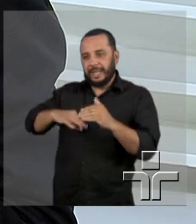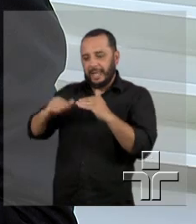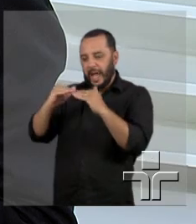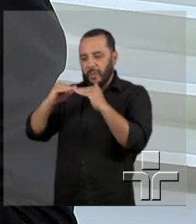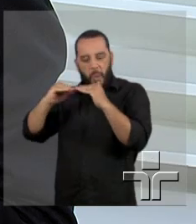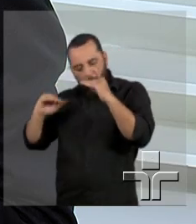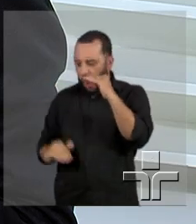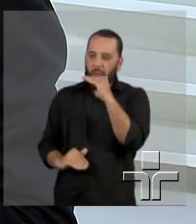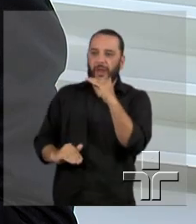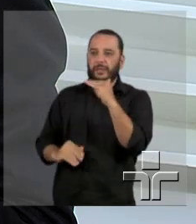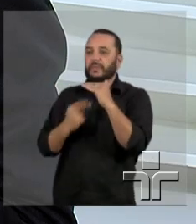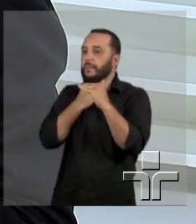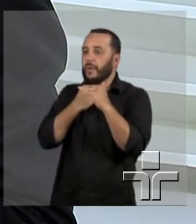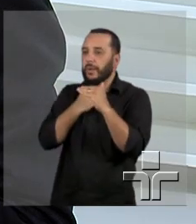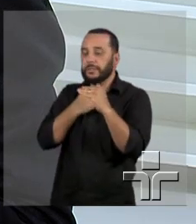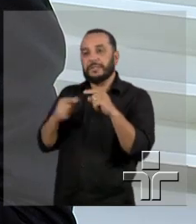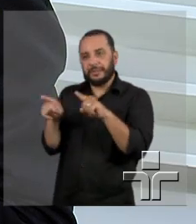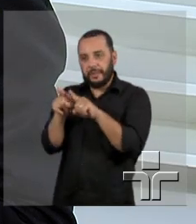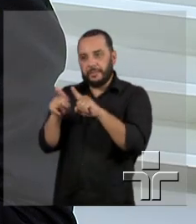sobreteto.